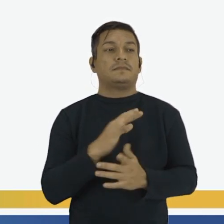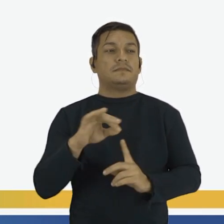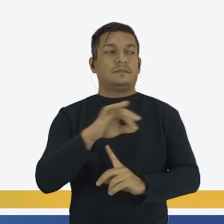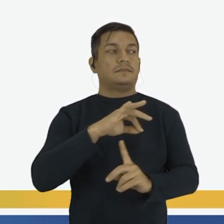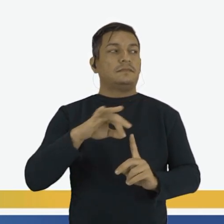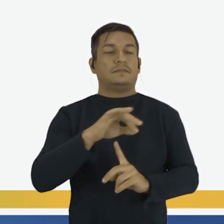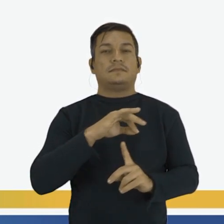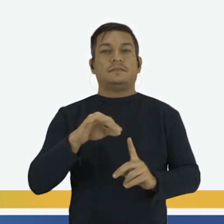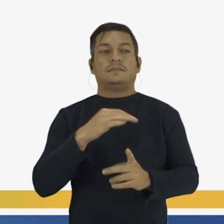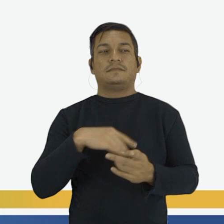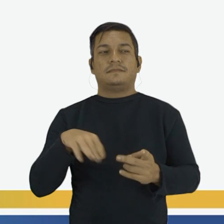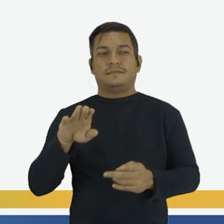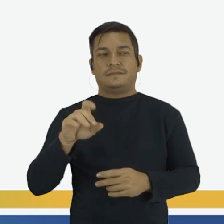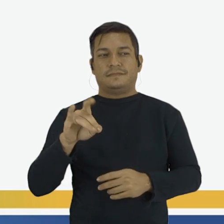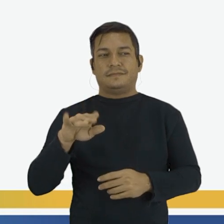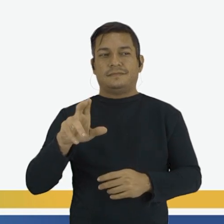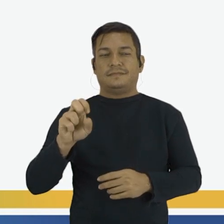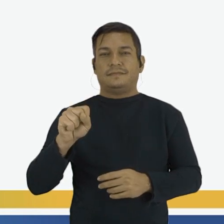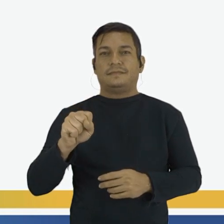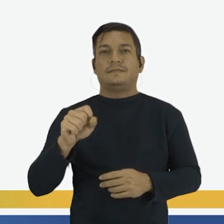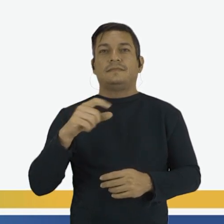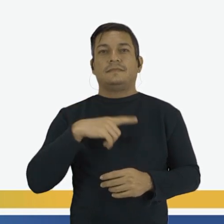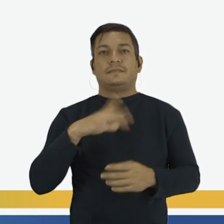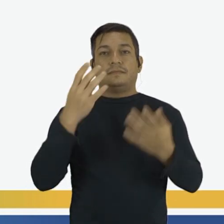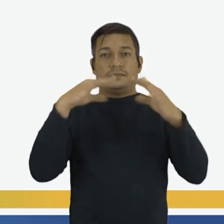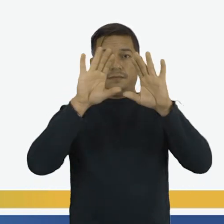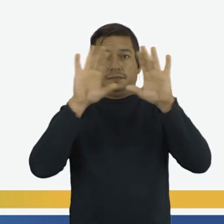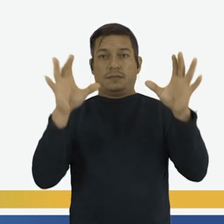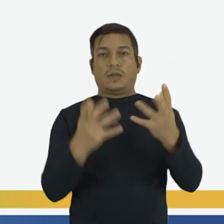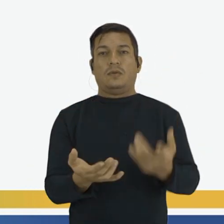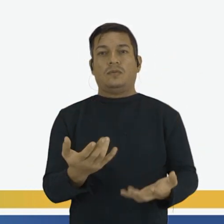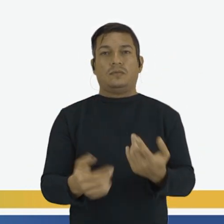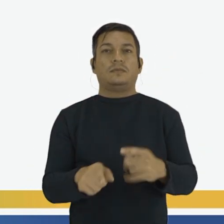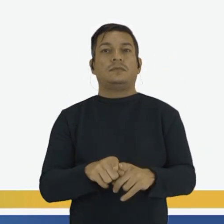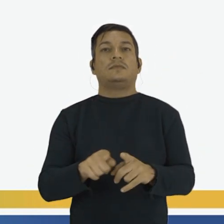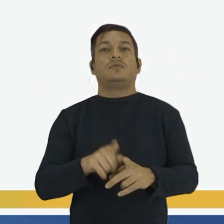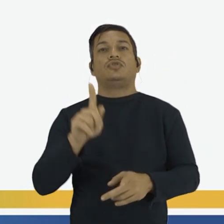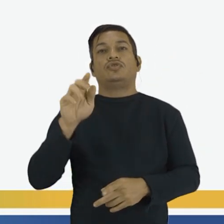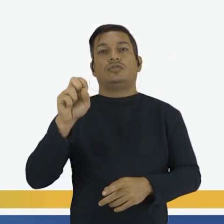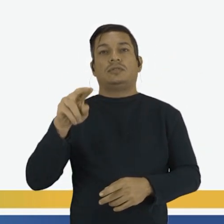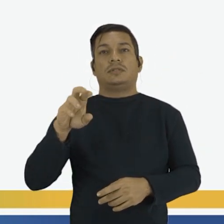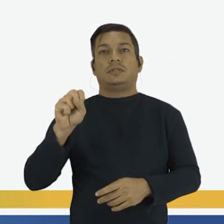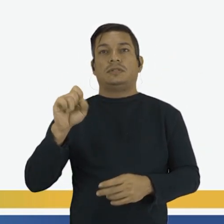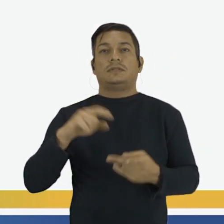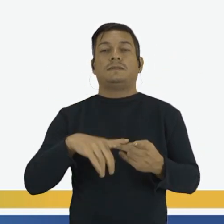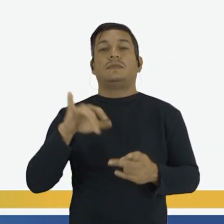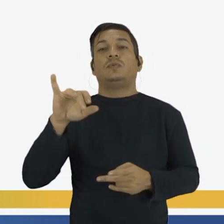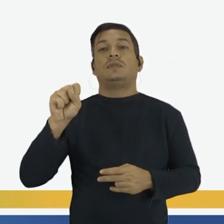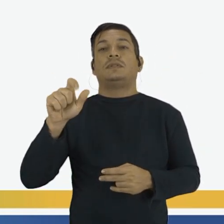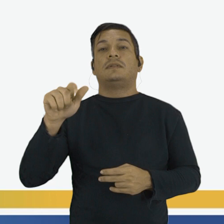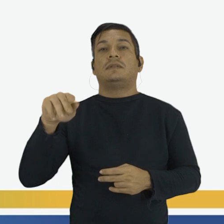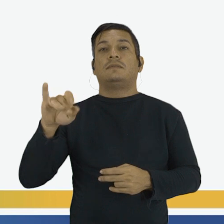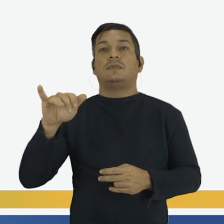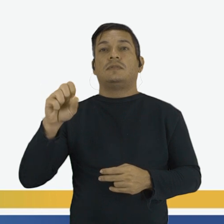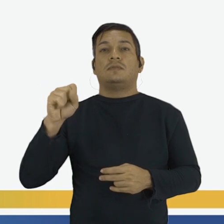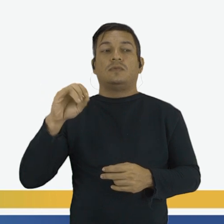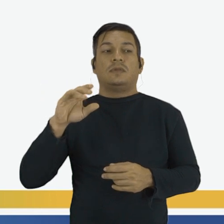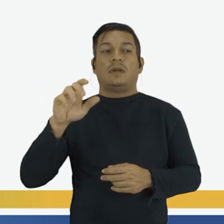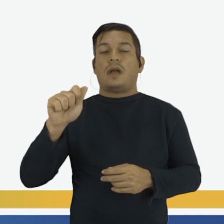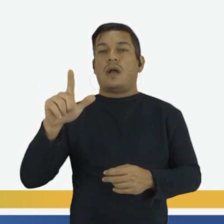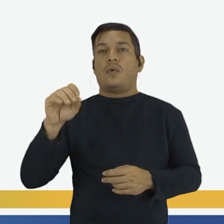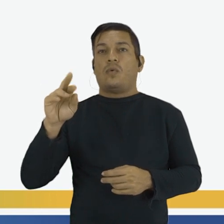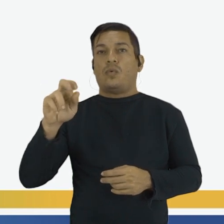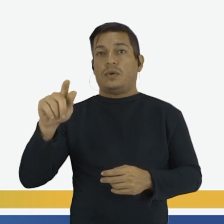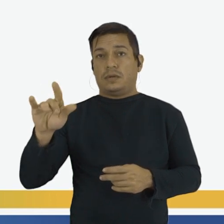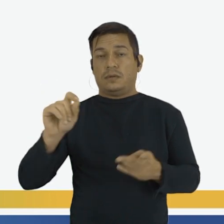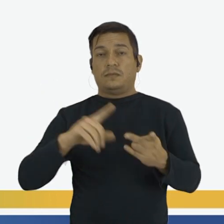Espíritos, dos Médiuns, né? Céu e Inferno e Gênese. No islamismo, nós temos o